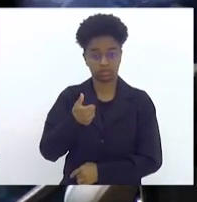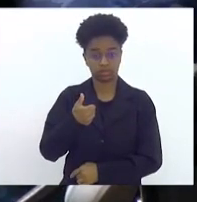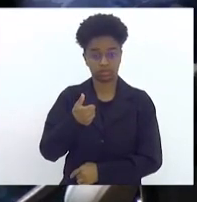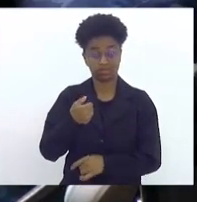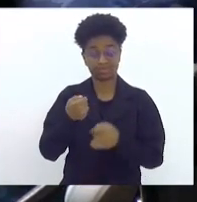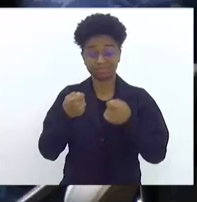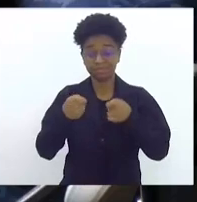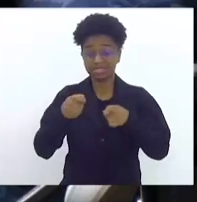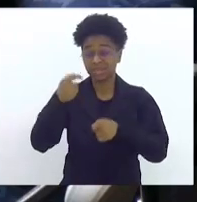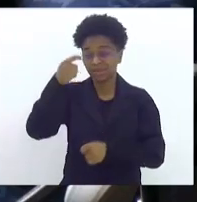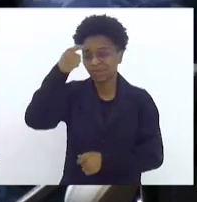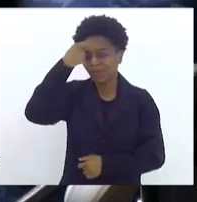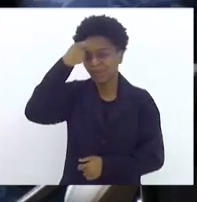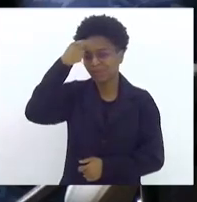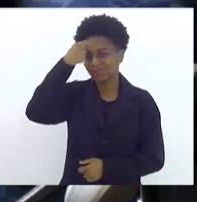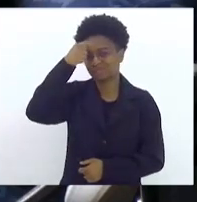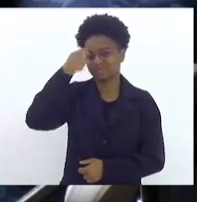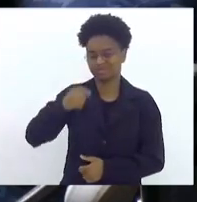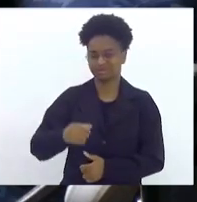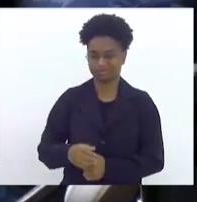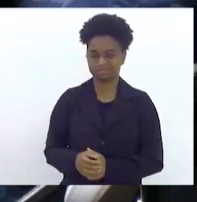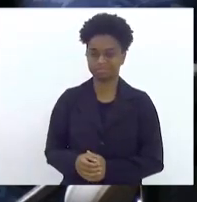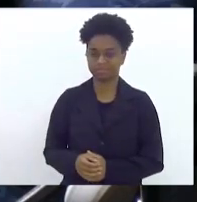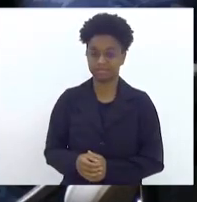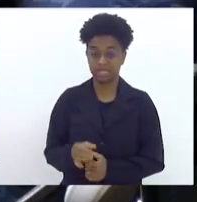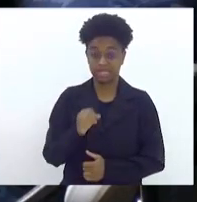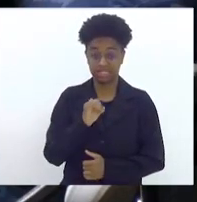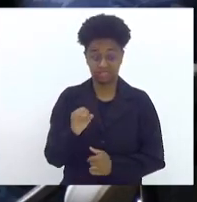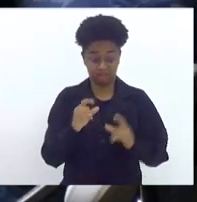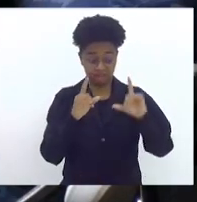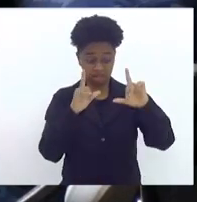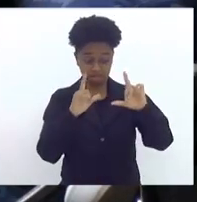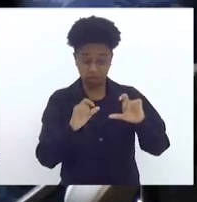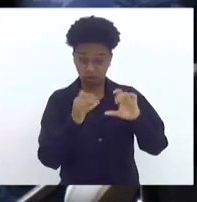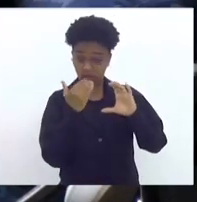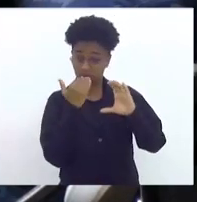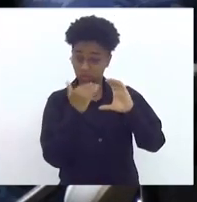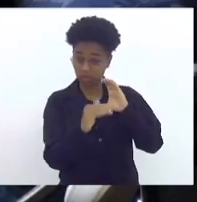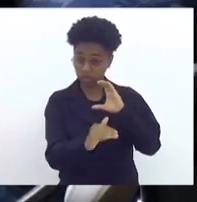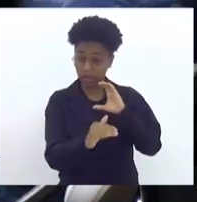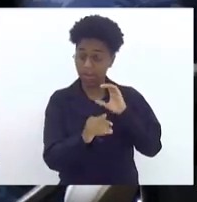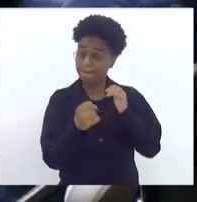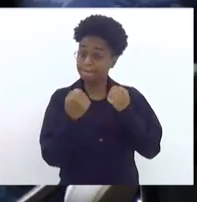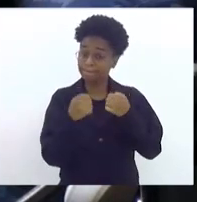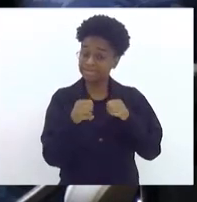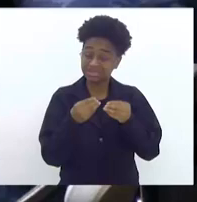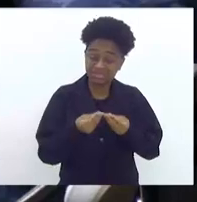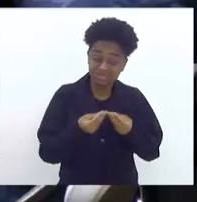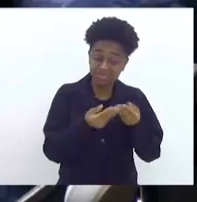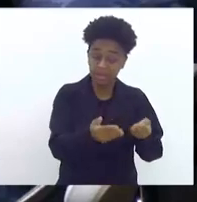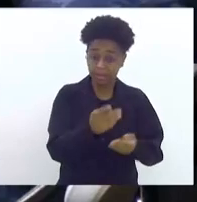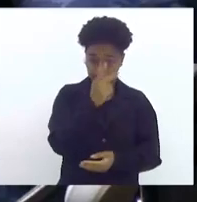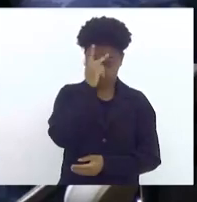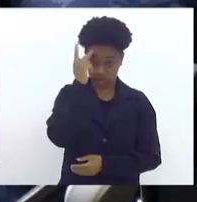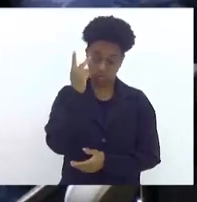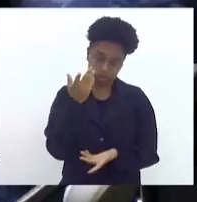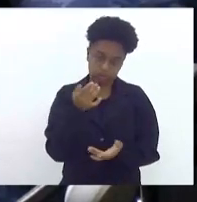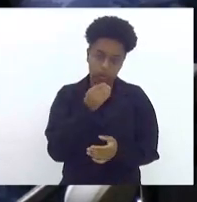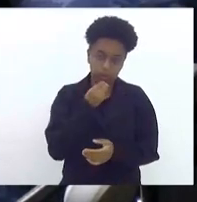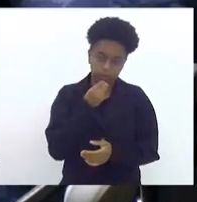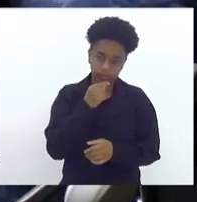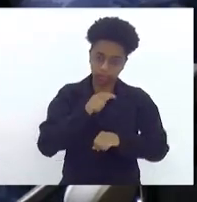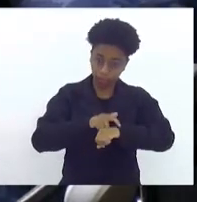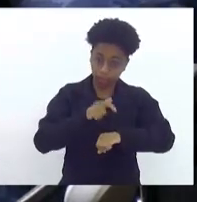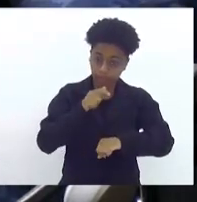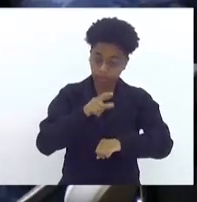você tem que ter consciência de que quando eu vou mandar uma foto essa foto tem que ser para uma pessoa que naquele momento né A gente só pode falar